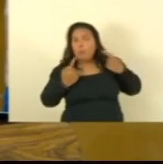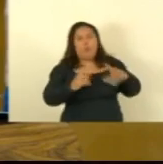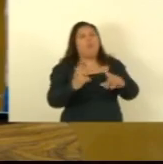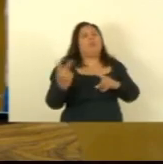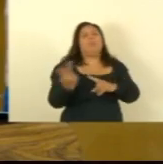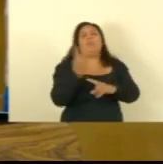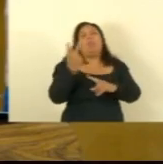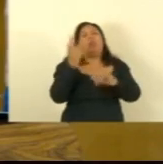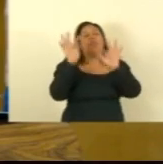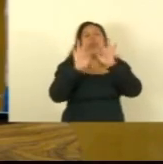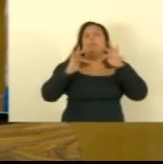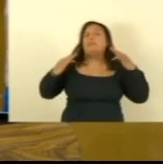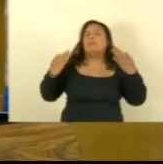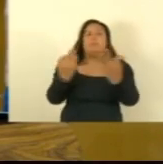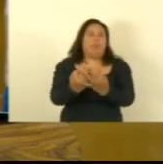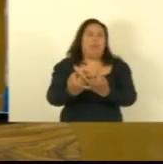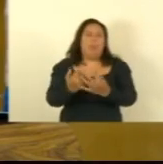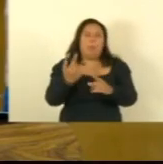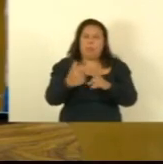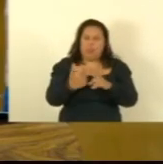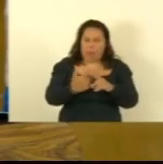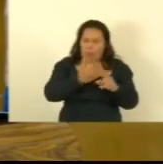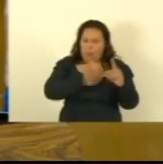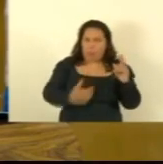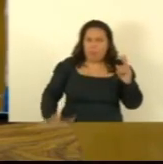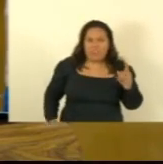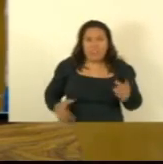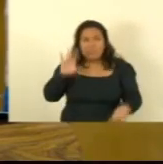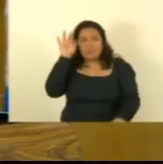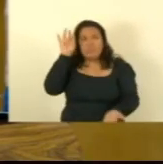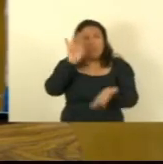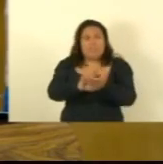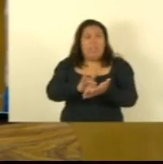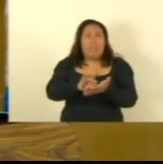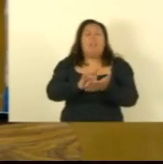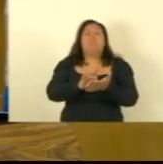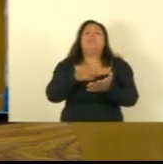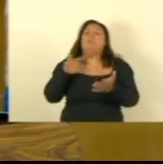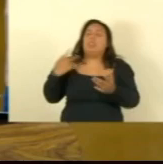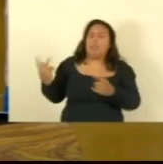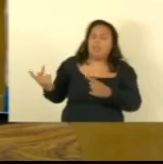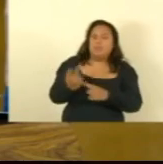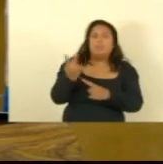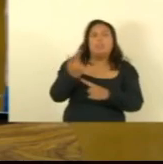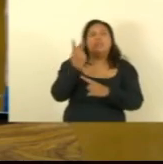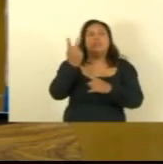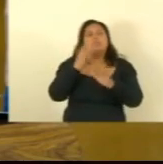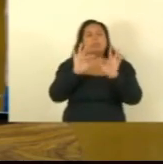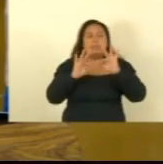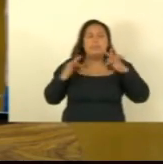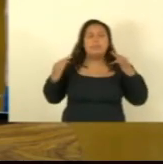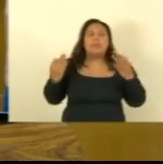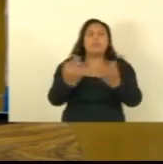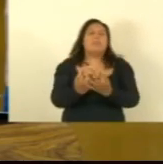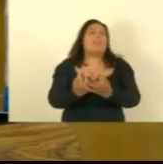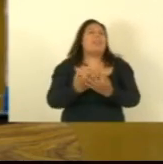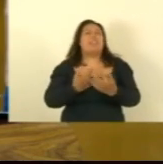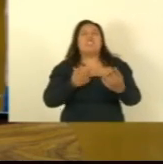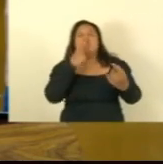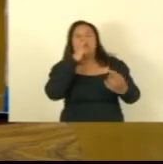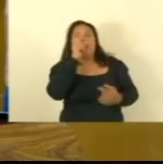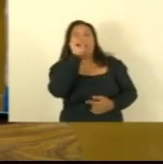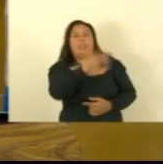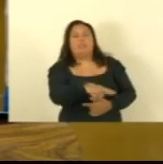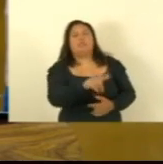família. Porque num governo realmente conservador, que valoriza a família, isso aqui seria